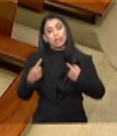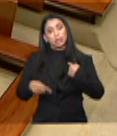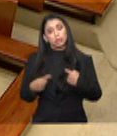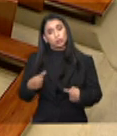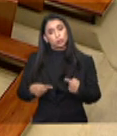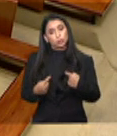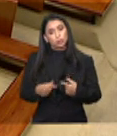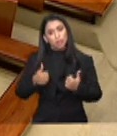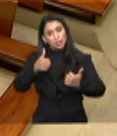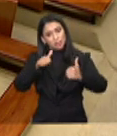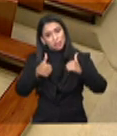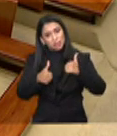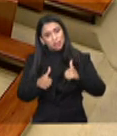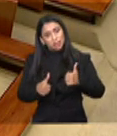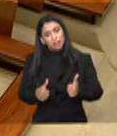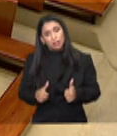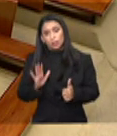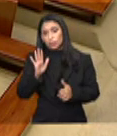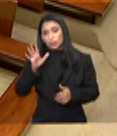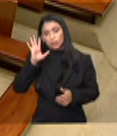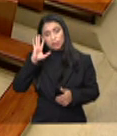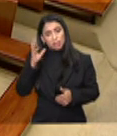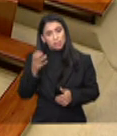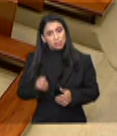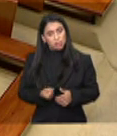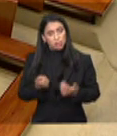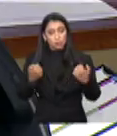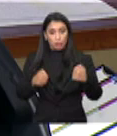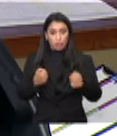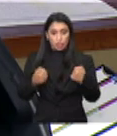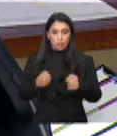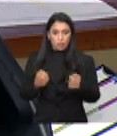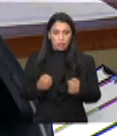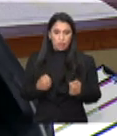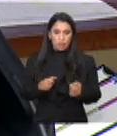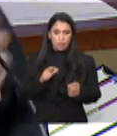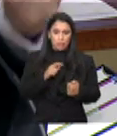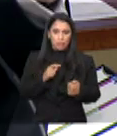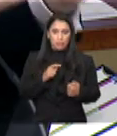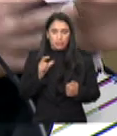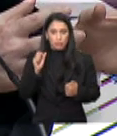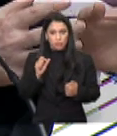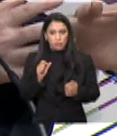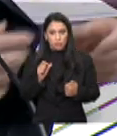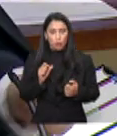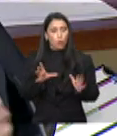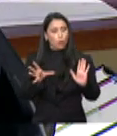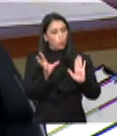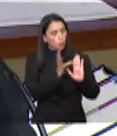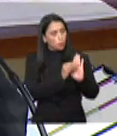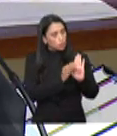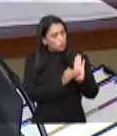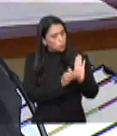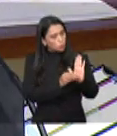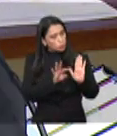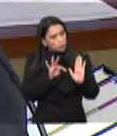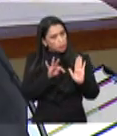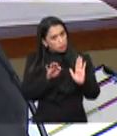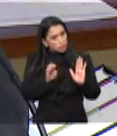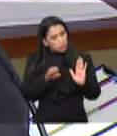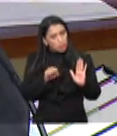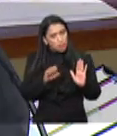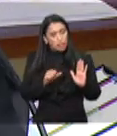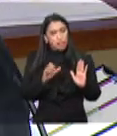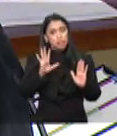a apreciar o mérito do que foi deliberado. É preciso guardar uma simetria entre o conteúdo da tese e o conteúdo que